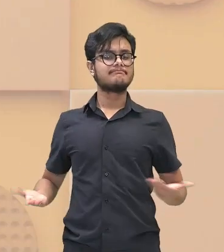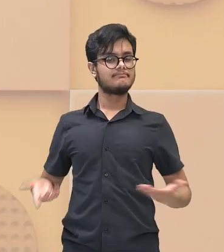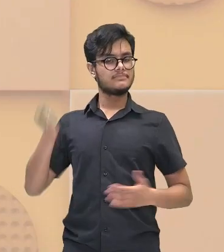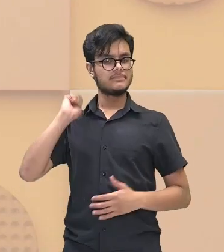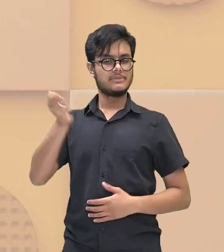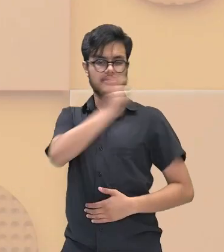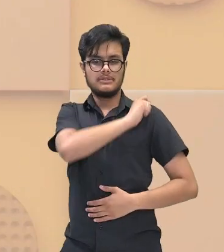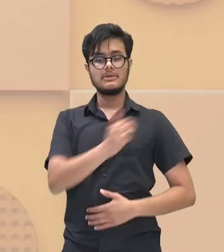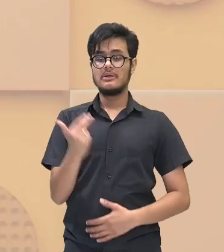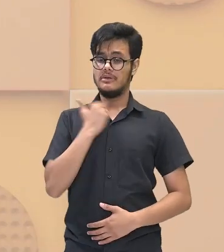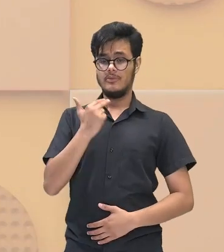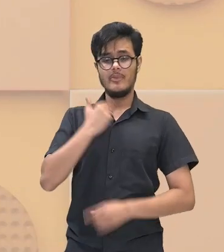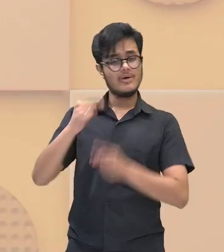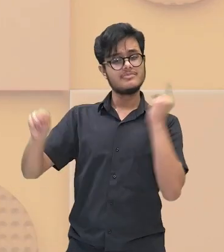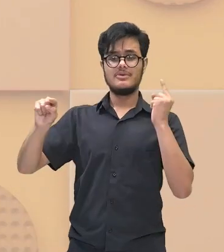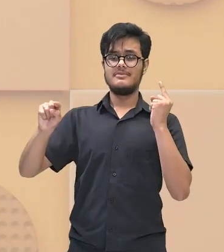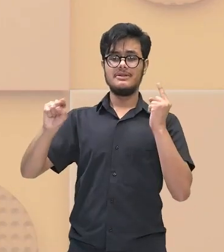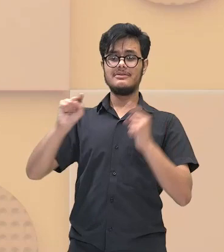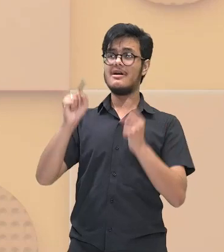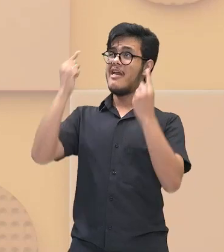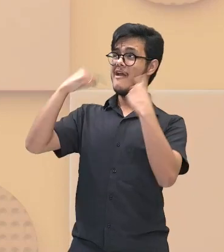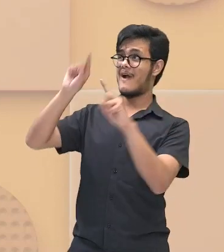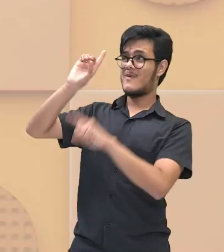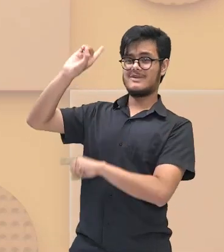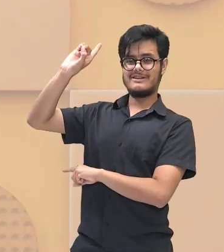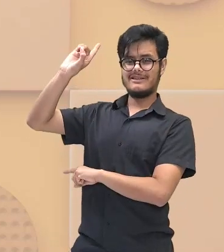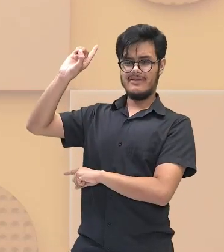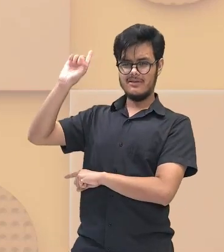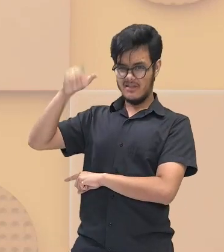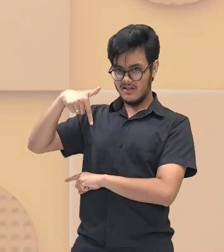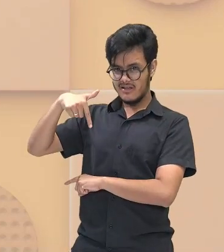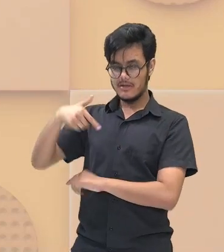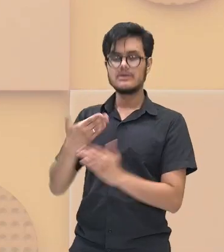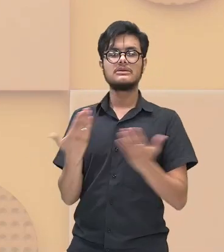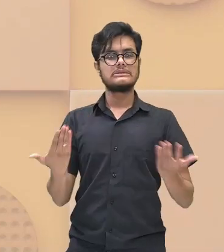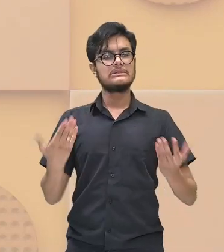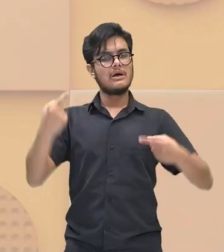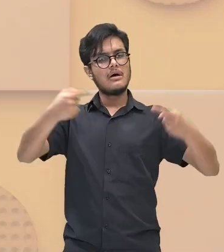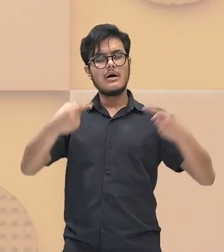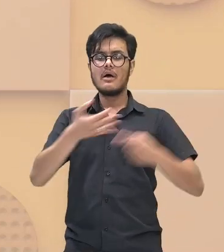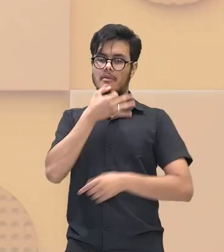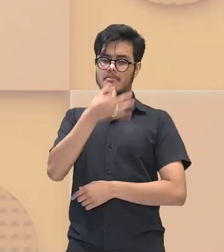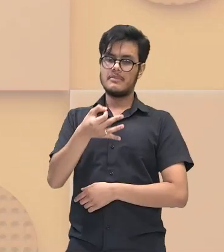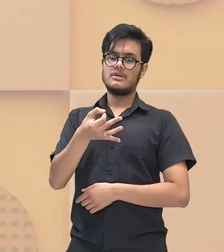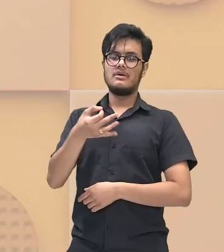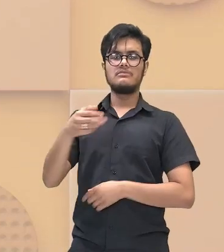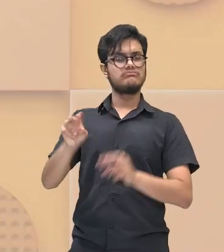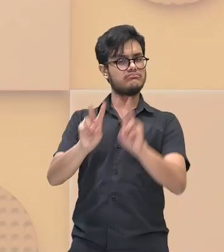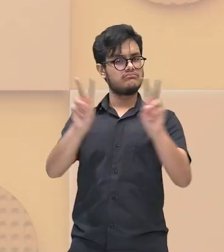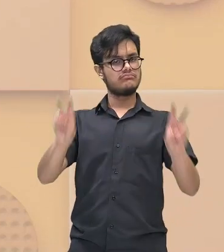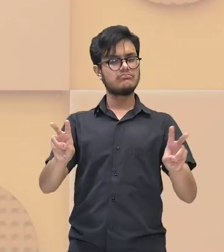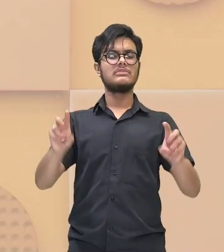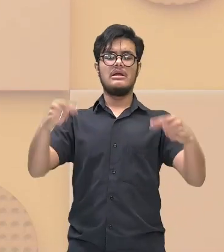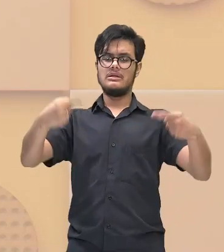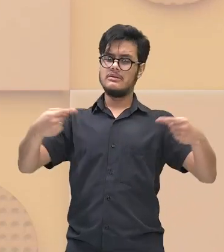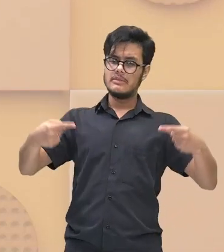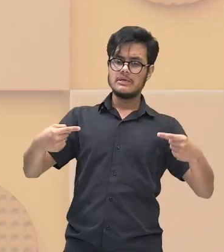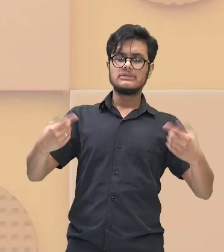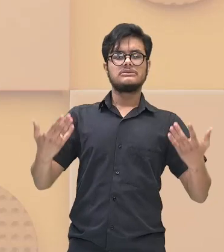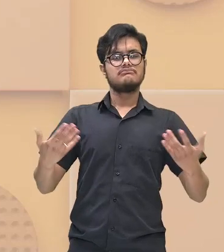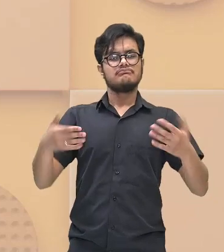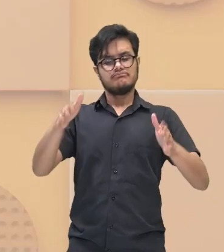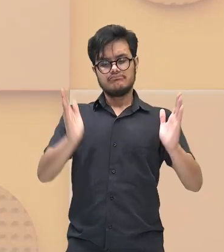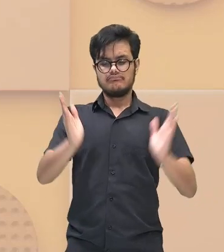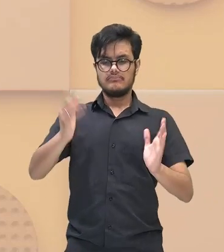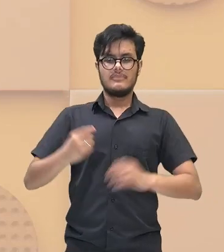da escravização. Então, essas questões vão começar a ser mais abordadas dentro do contexto